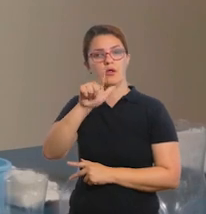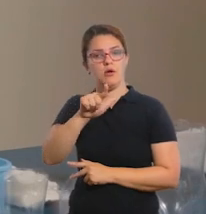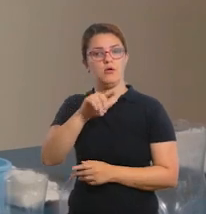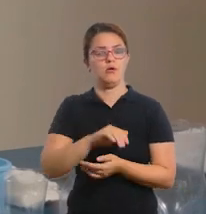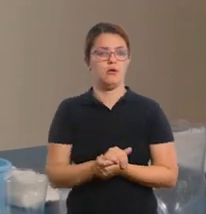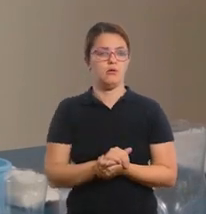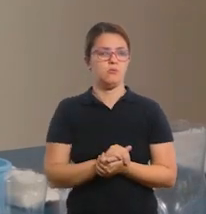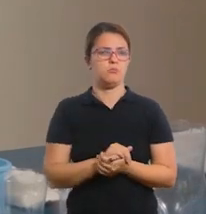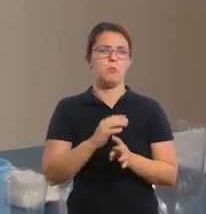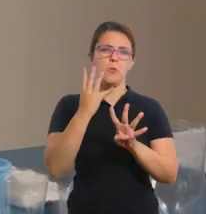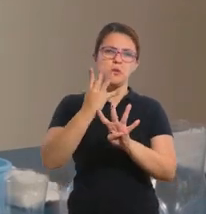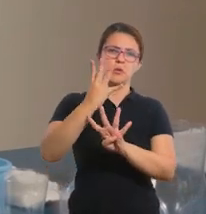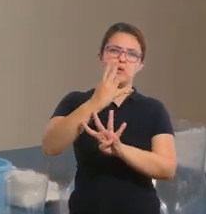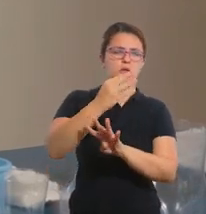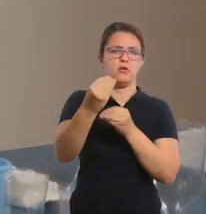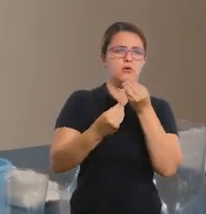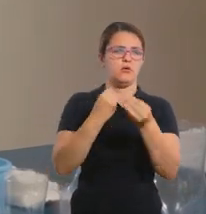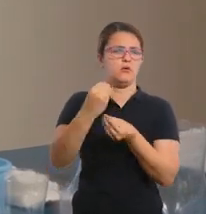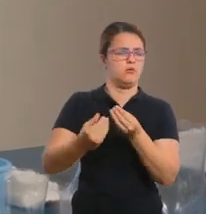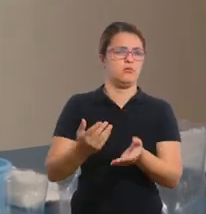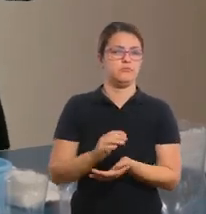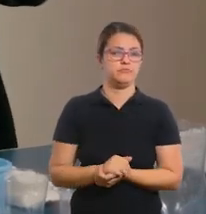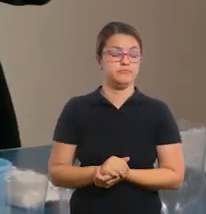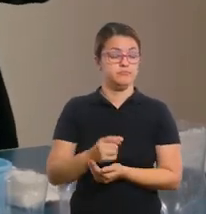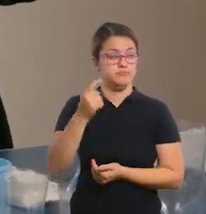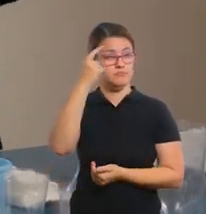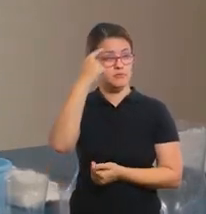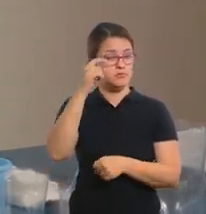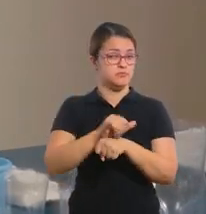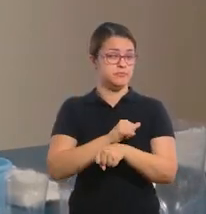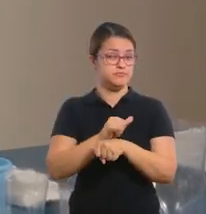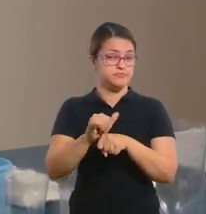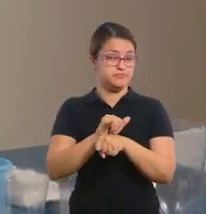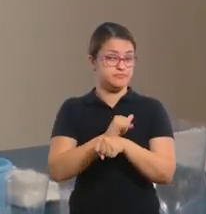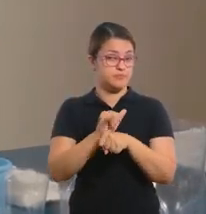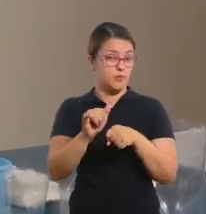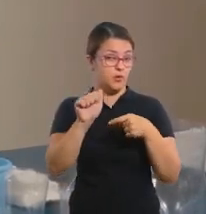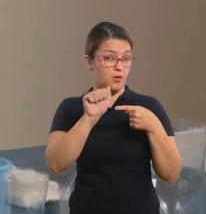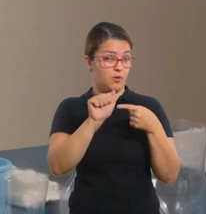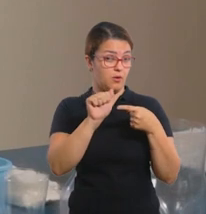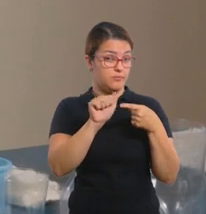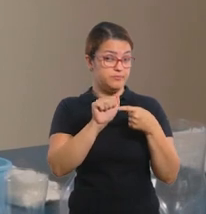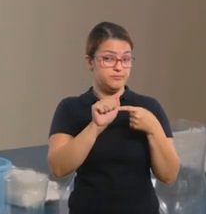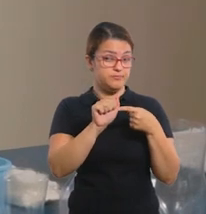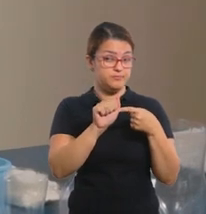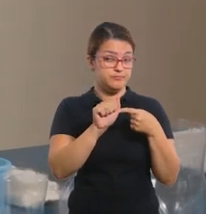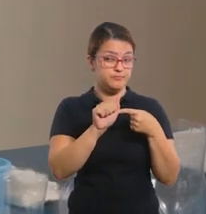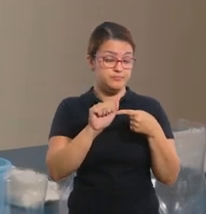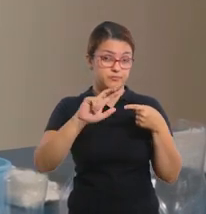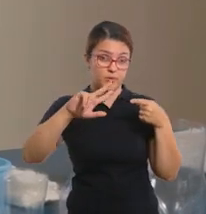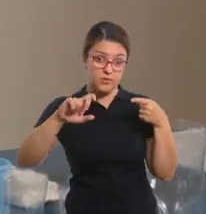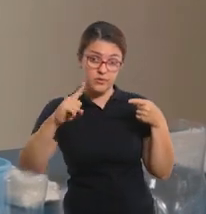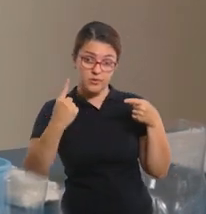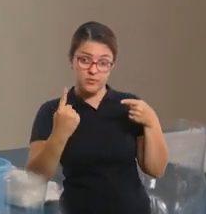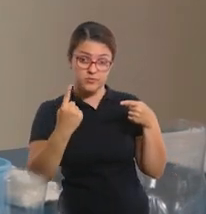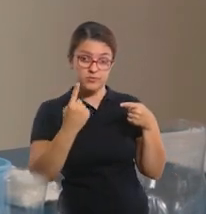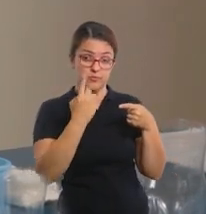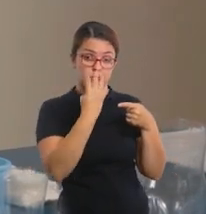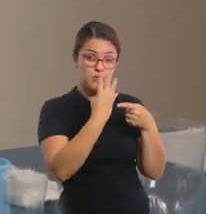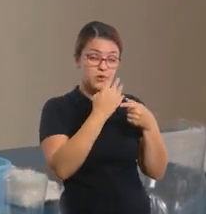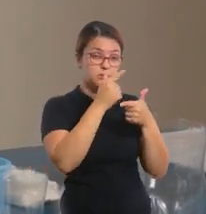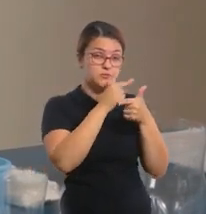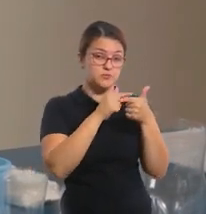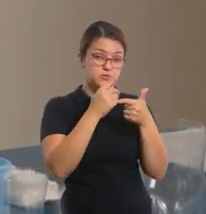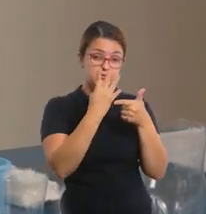de 4 quartos. Como que é isso? Então, a gente vai elaborar as estratégias. Na primeira, para eu chegar no número 1, eu